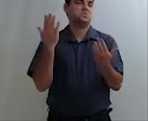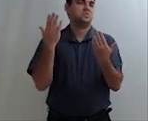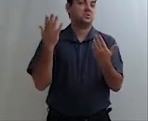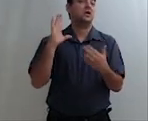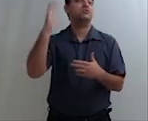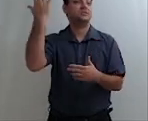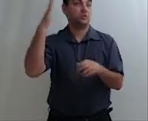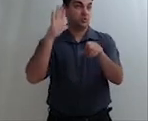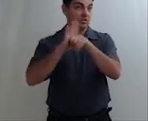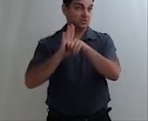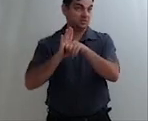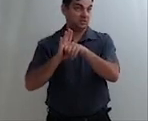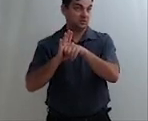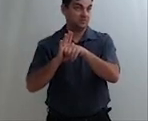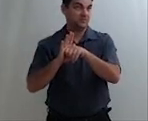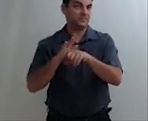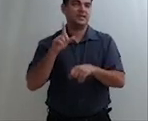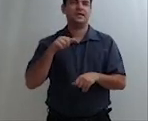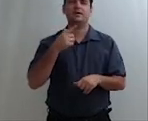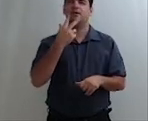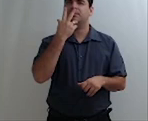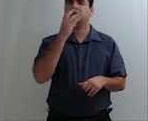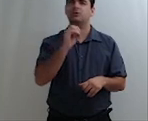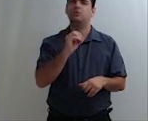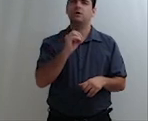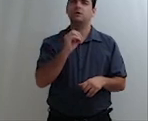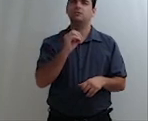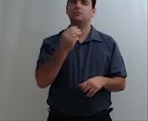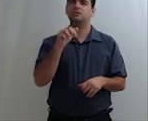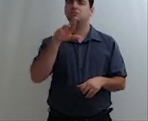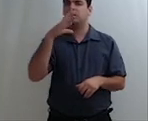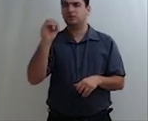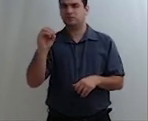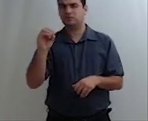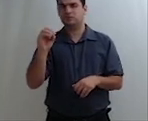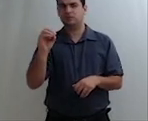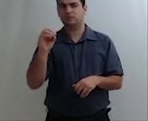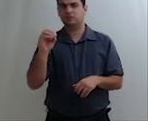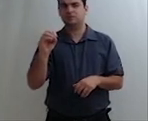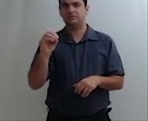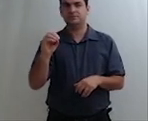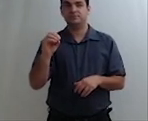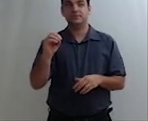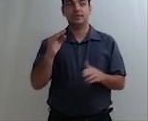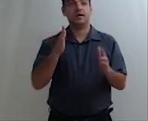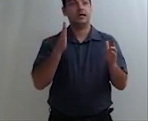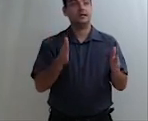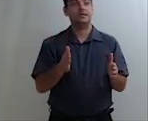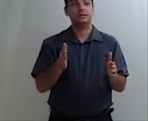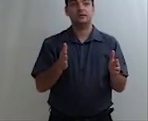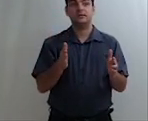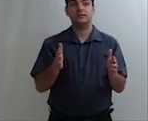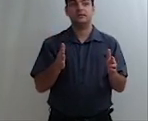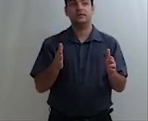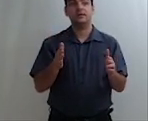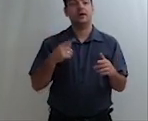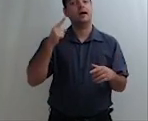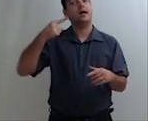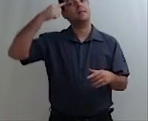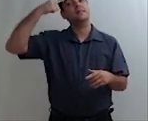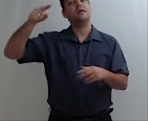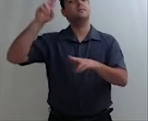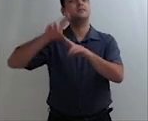Eh no dia no dia 4 de março de 2020 entre a prisão passou-se 41 dias